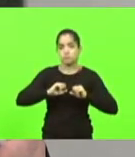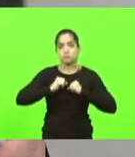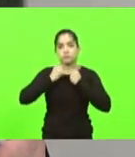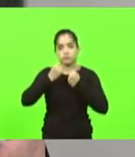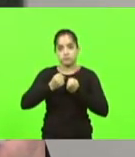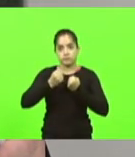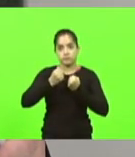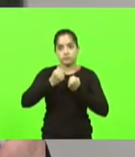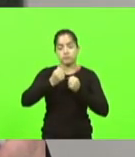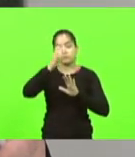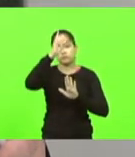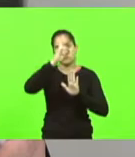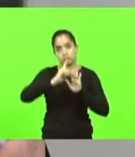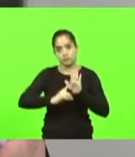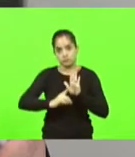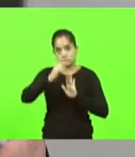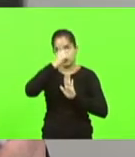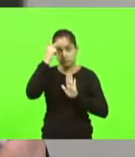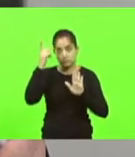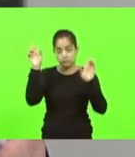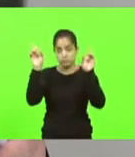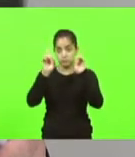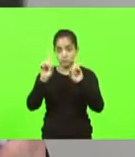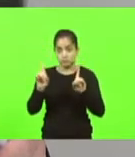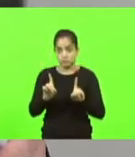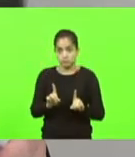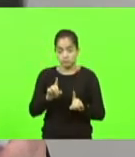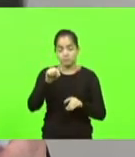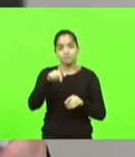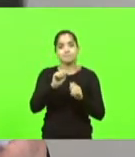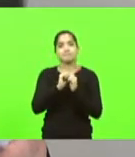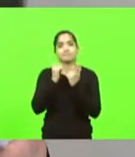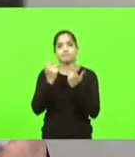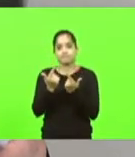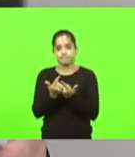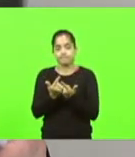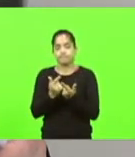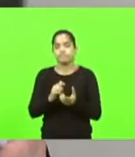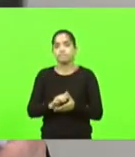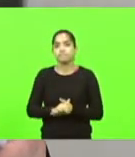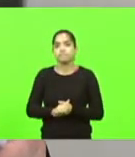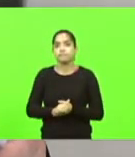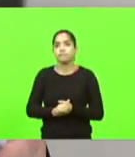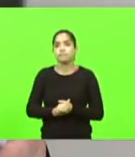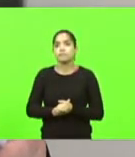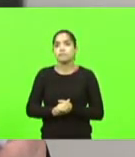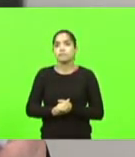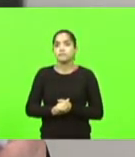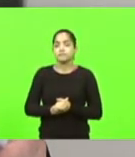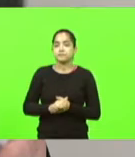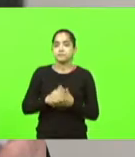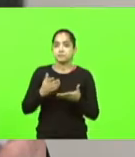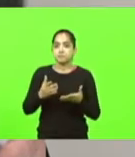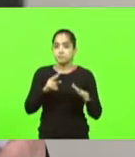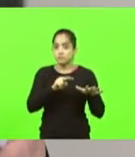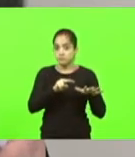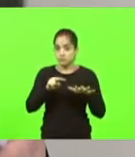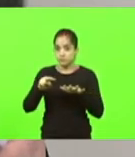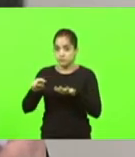Pessoa com Deficiência, daqui da Alesc. A Semana Inclusiva é realizada